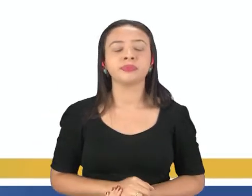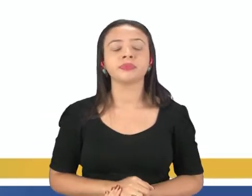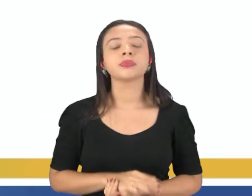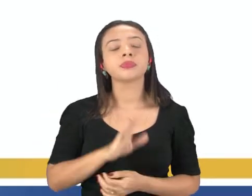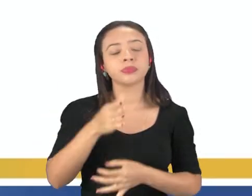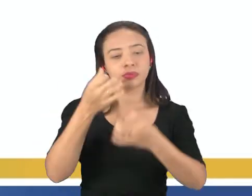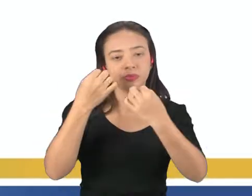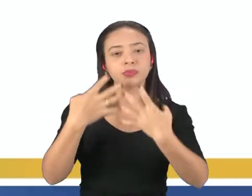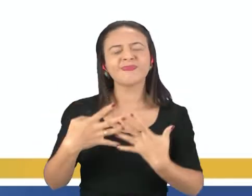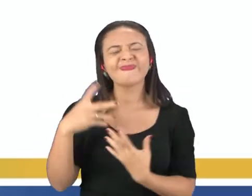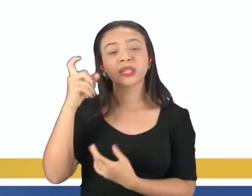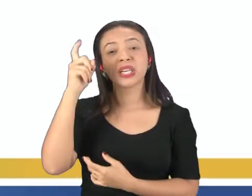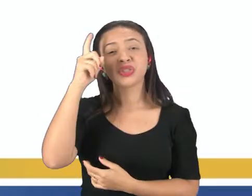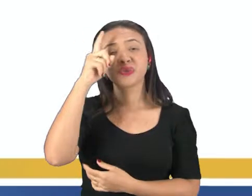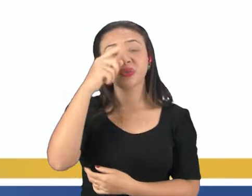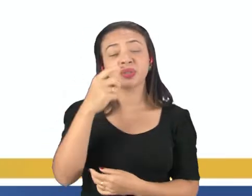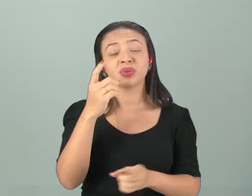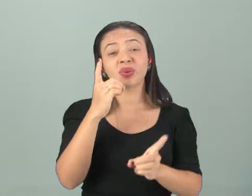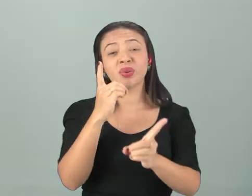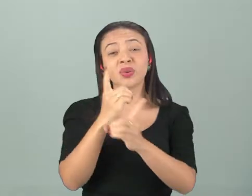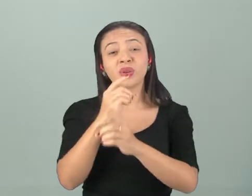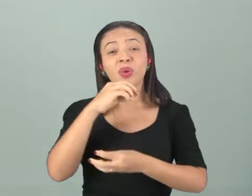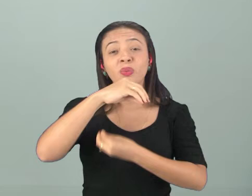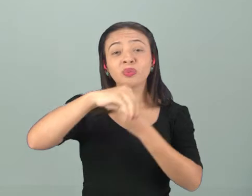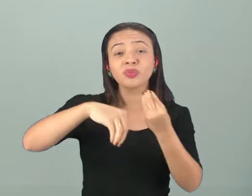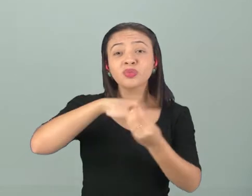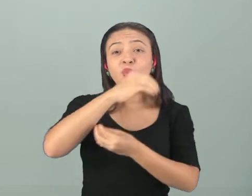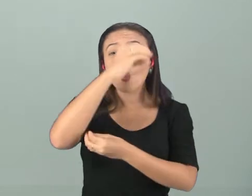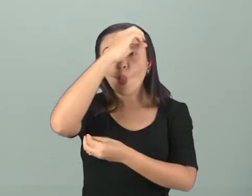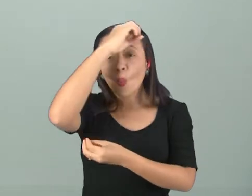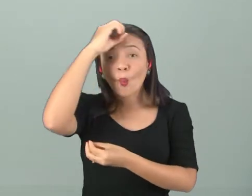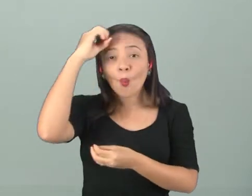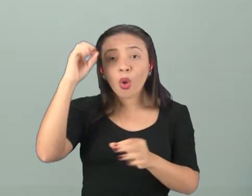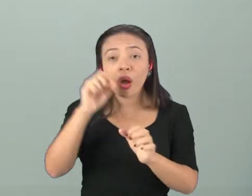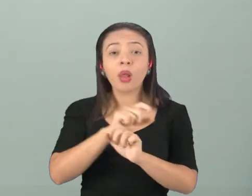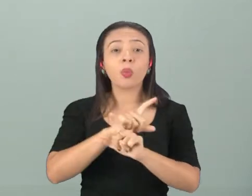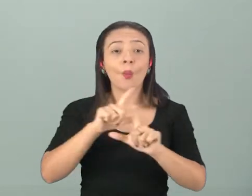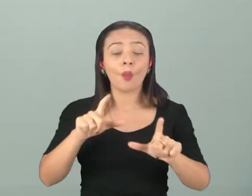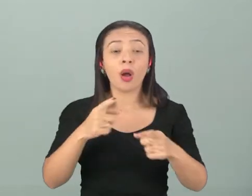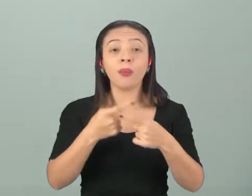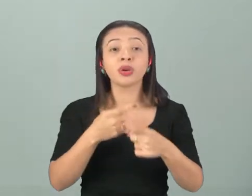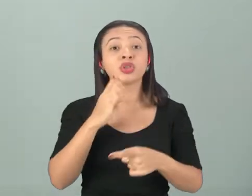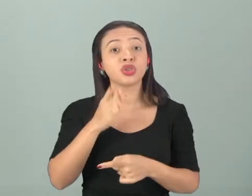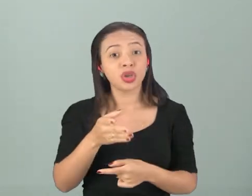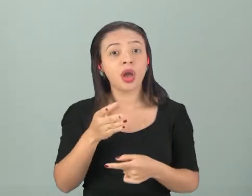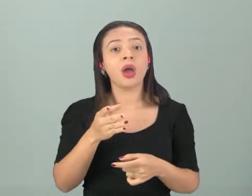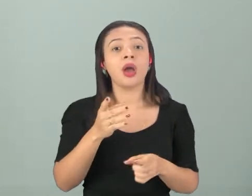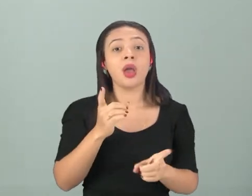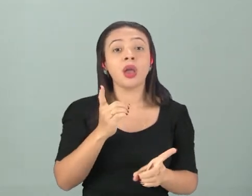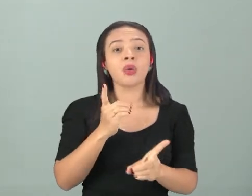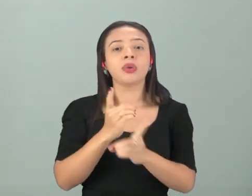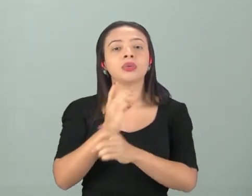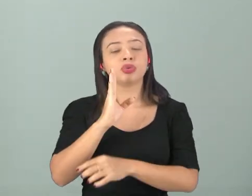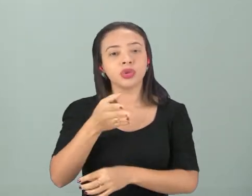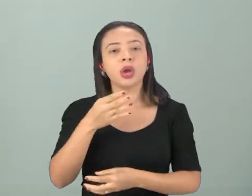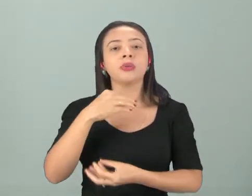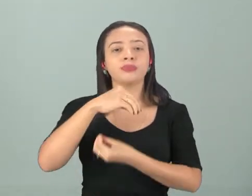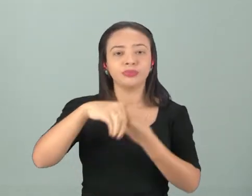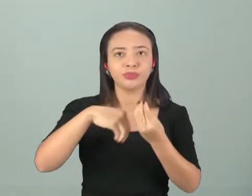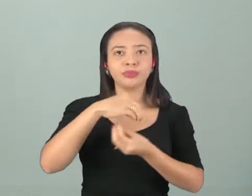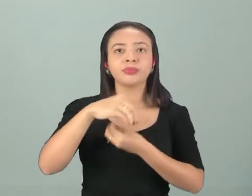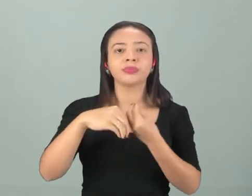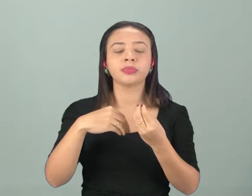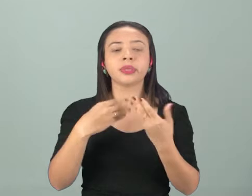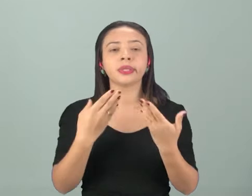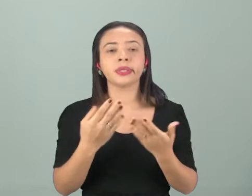para vocês, é muito difícil se encontrar uma substância propriamente pura, que geralmente ela já é encontrada na forma de mistura. E